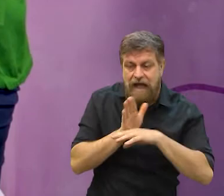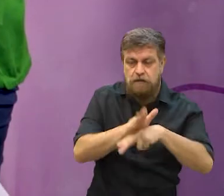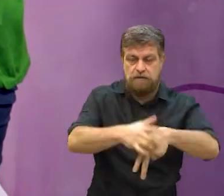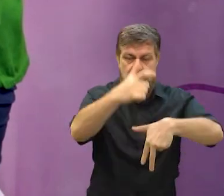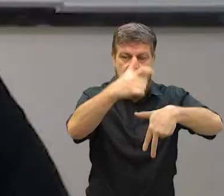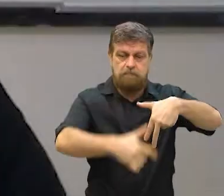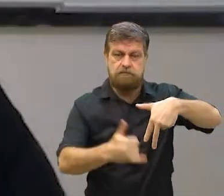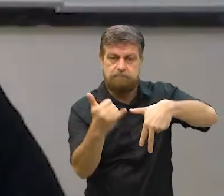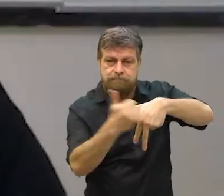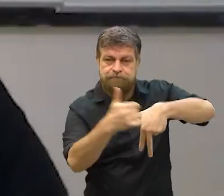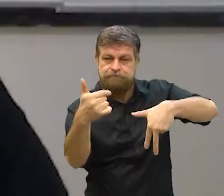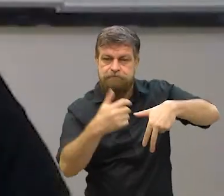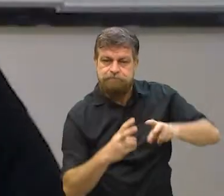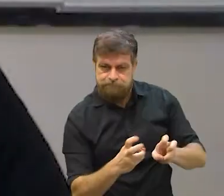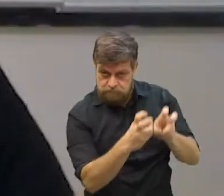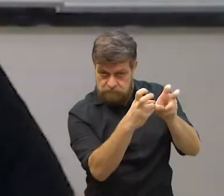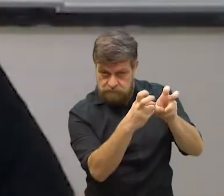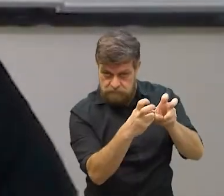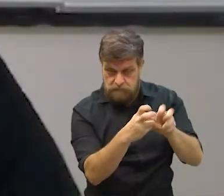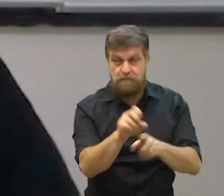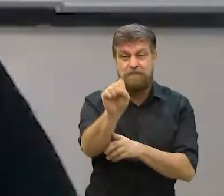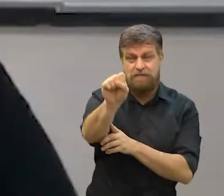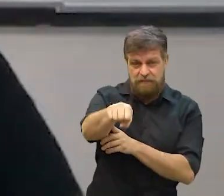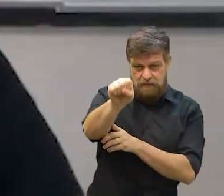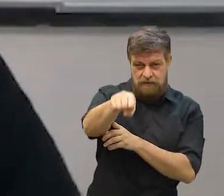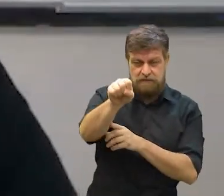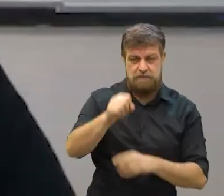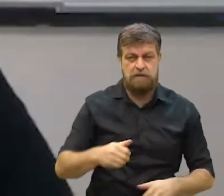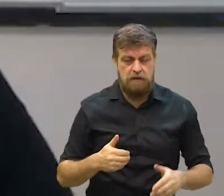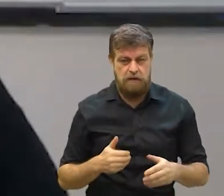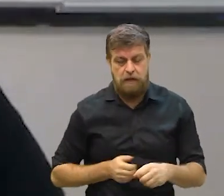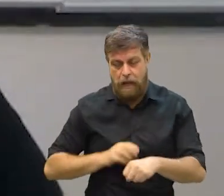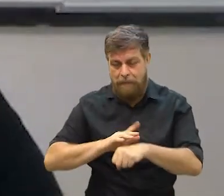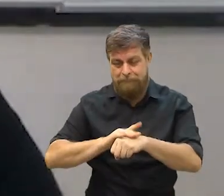paciente. Sim, em nenhuma